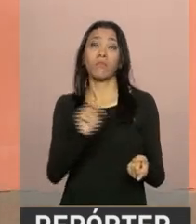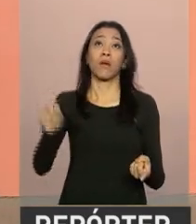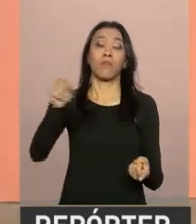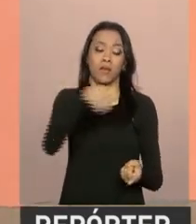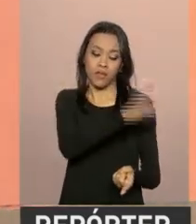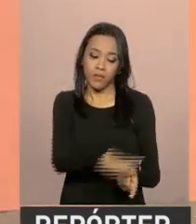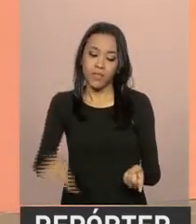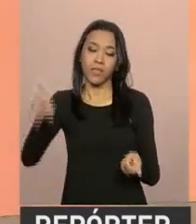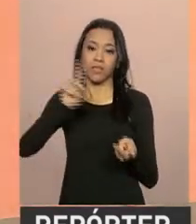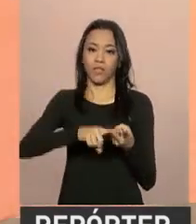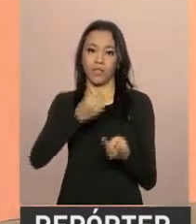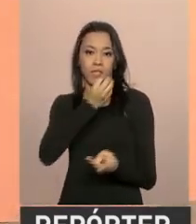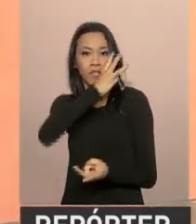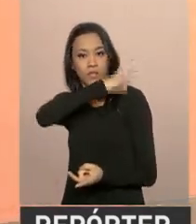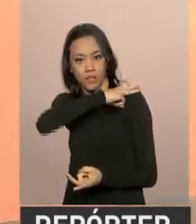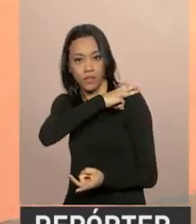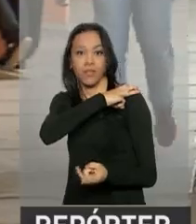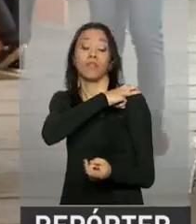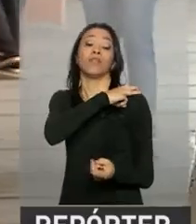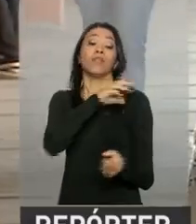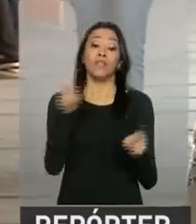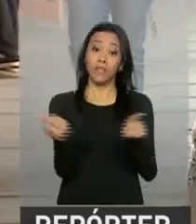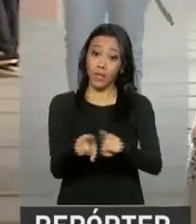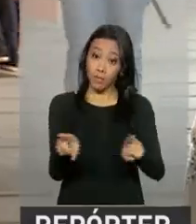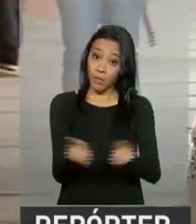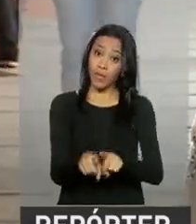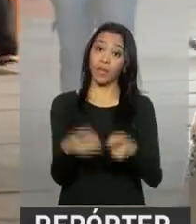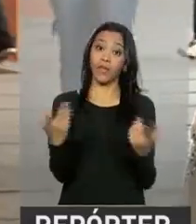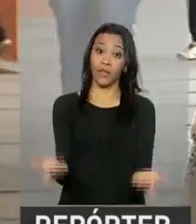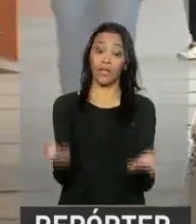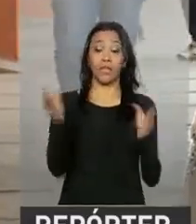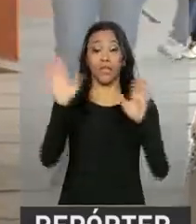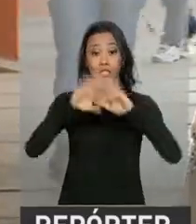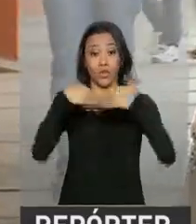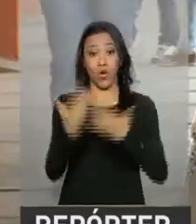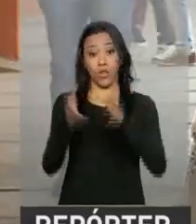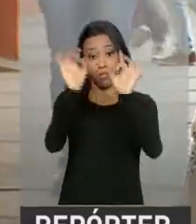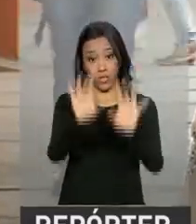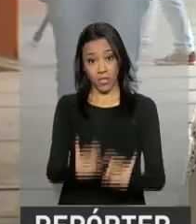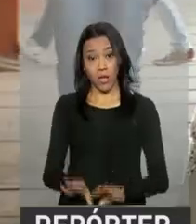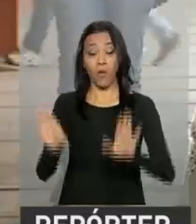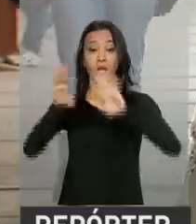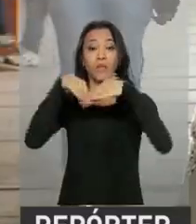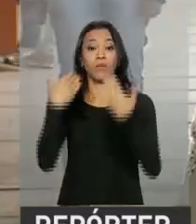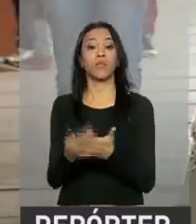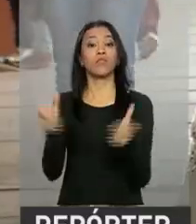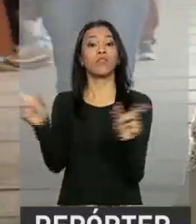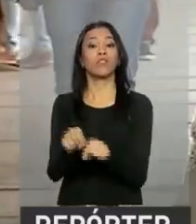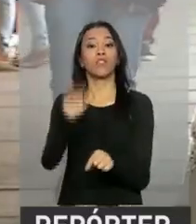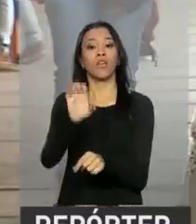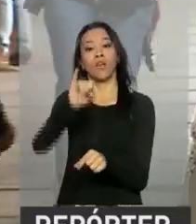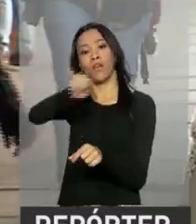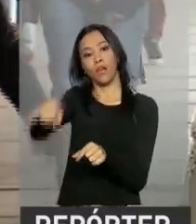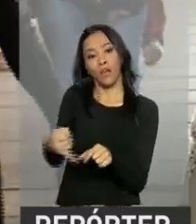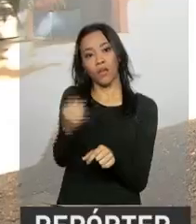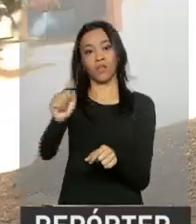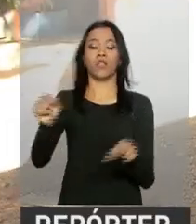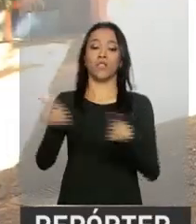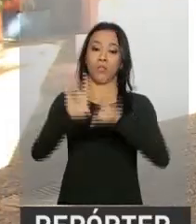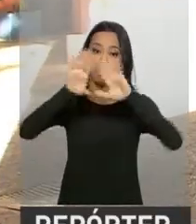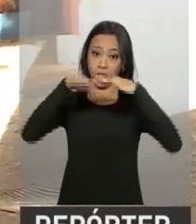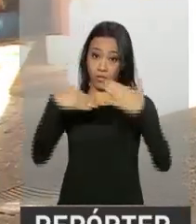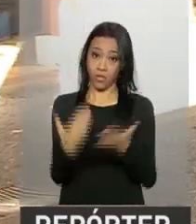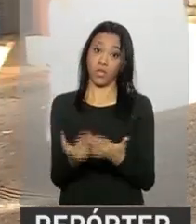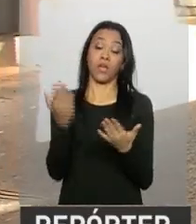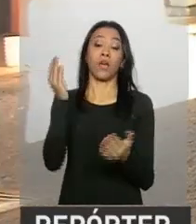infantil ensinos Fundamental e Médio e também da Educação Especial educação de jovens e adultos e educação profissional